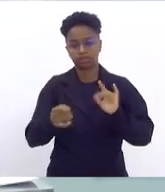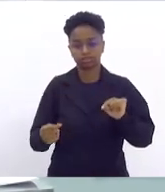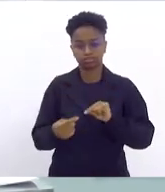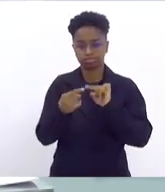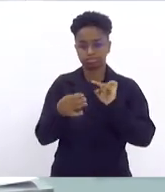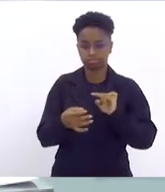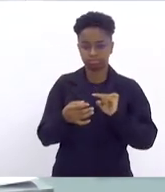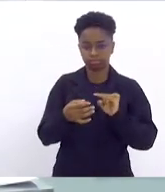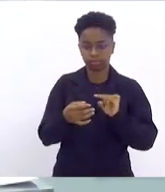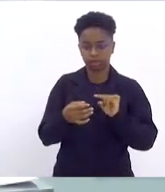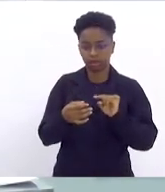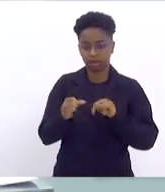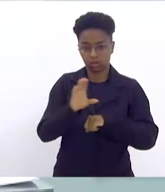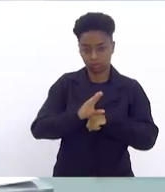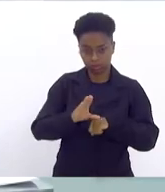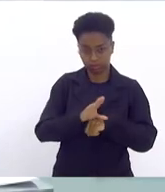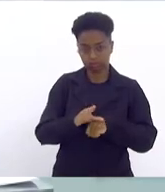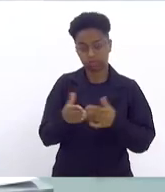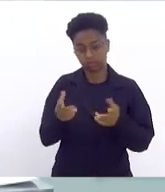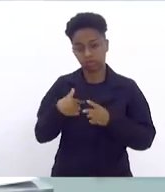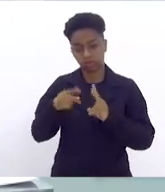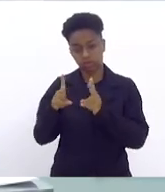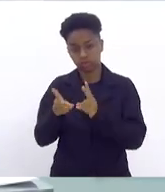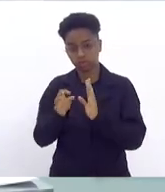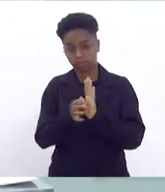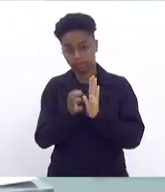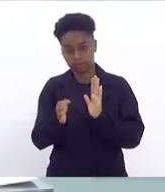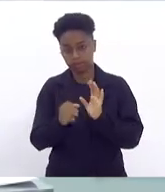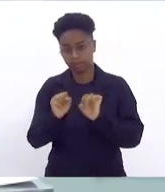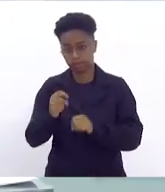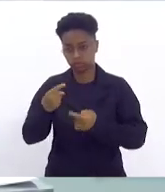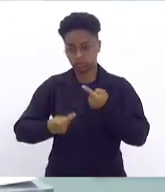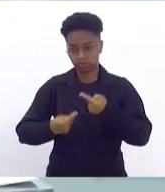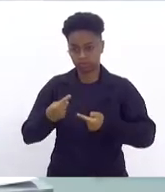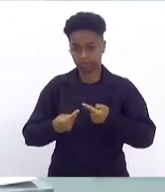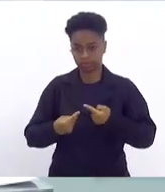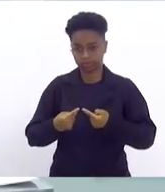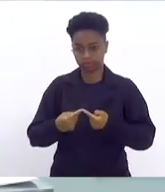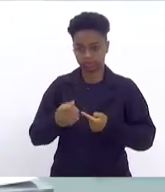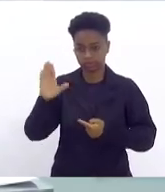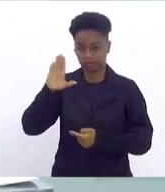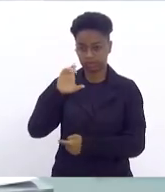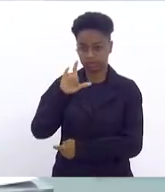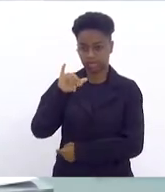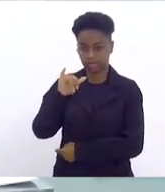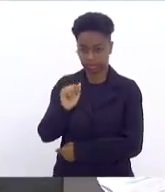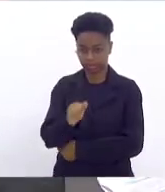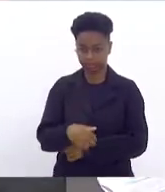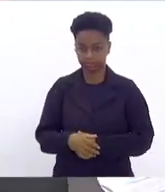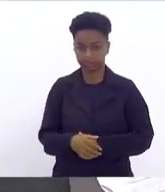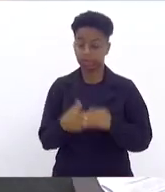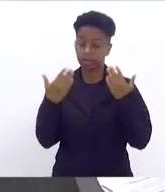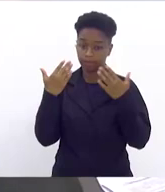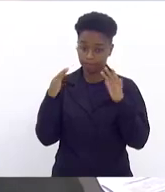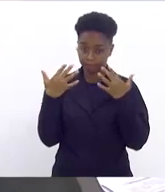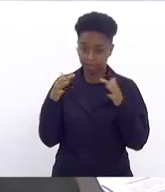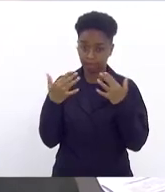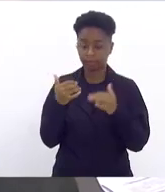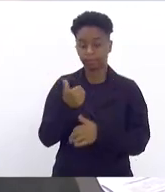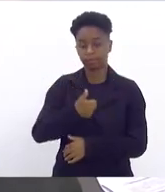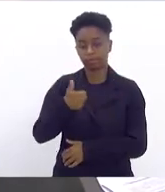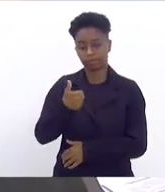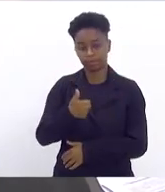constitucionalidade. Assim, mantenho o parecer. Em discussão. Presidente. Para discutir, deputada Célia. Bom, parabenizando